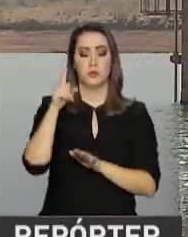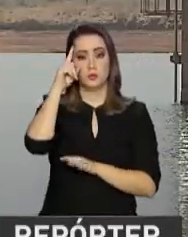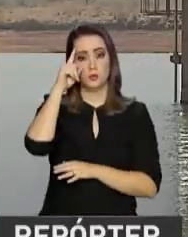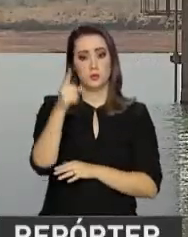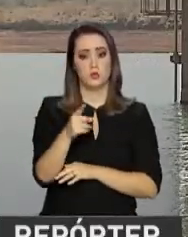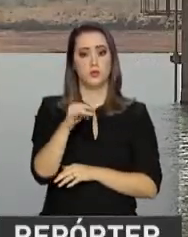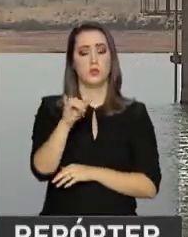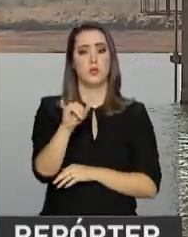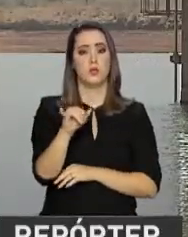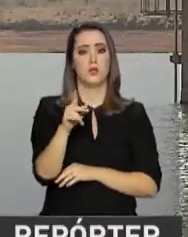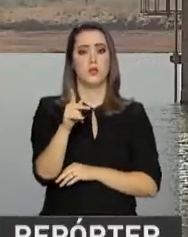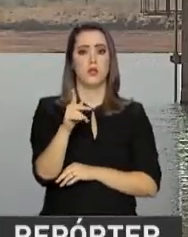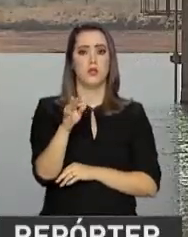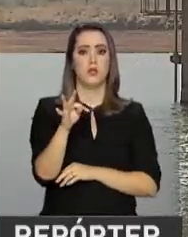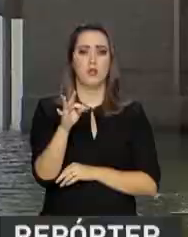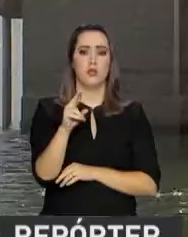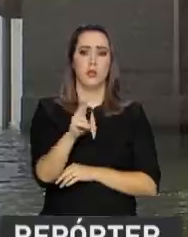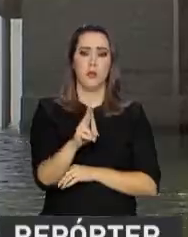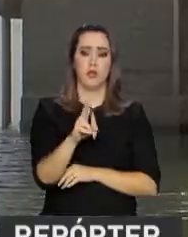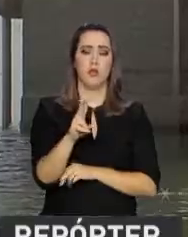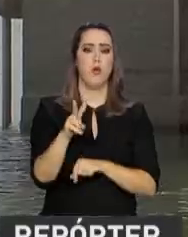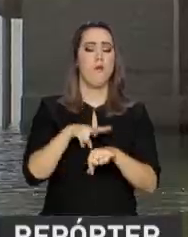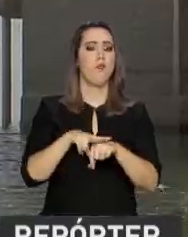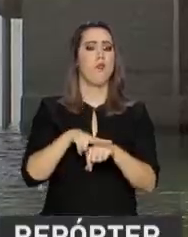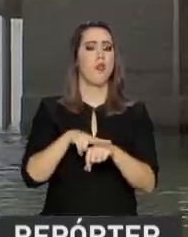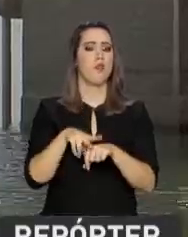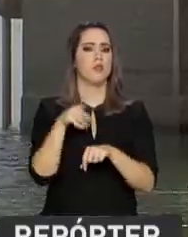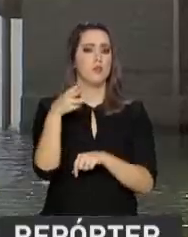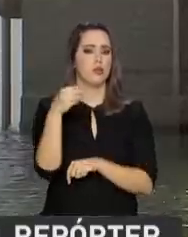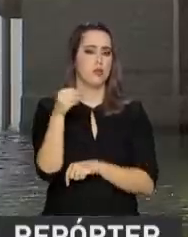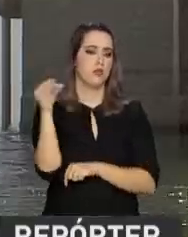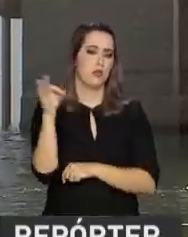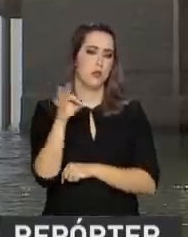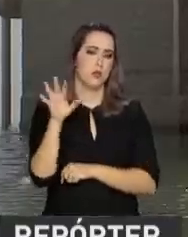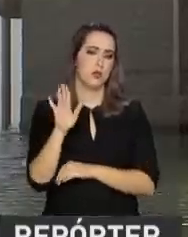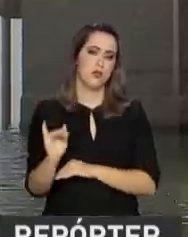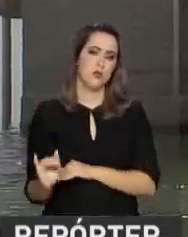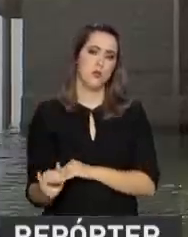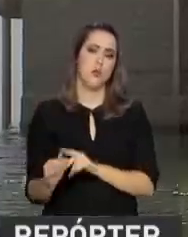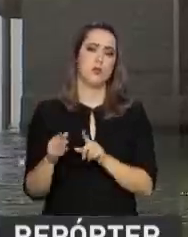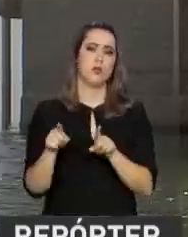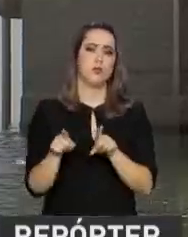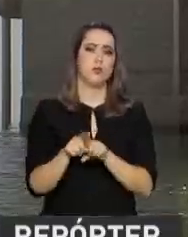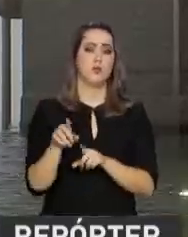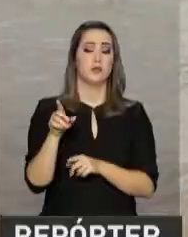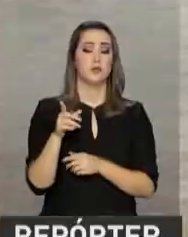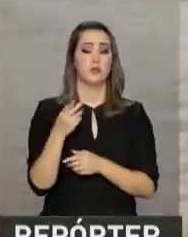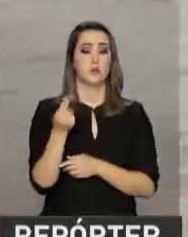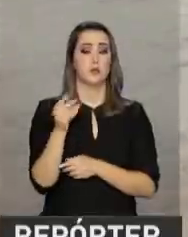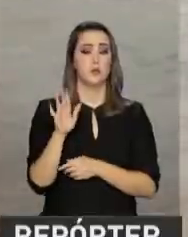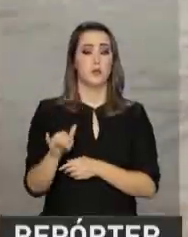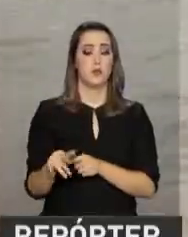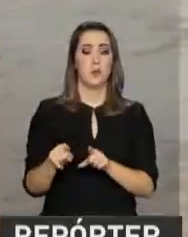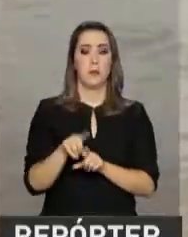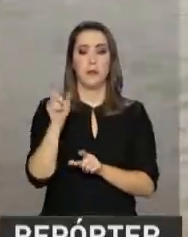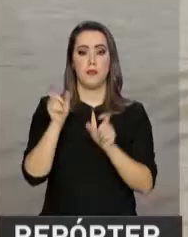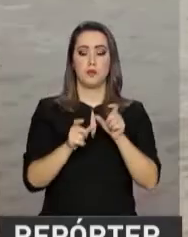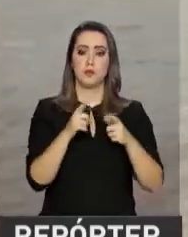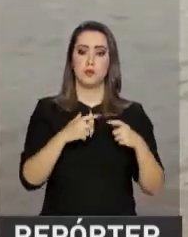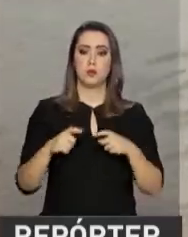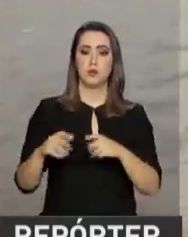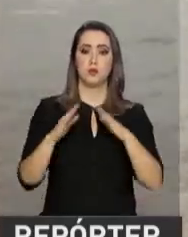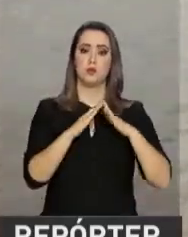verde por meio do iptu e garante 30% de desconto sobre o iptu para aquelas unidades